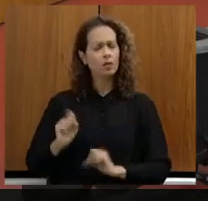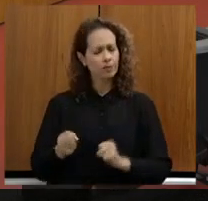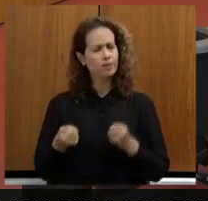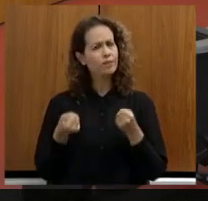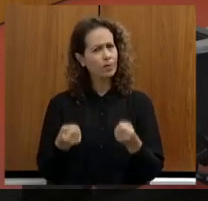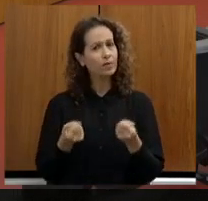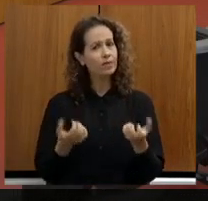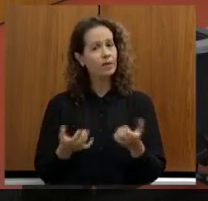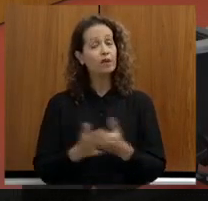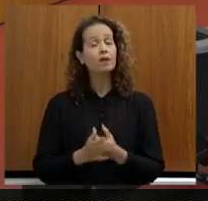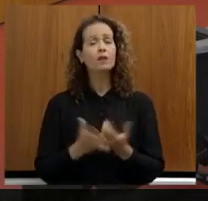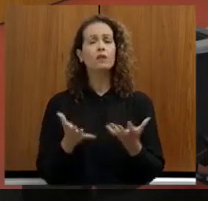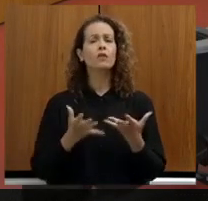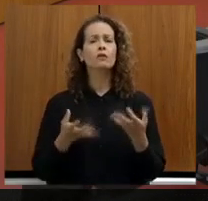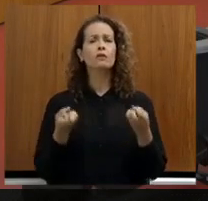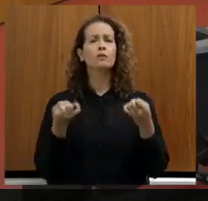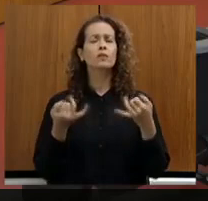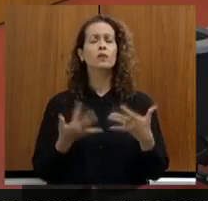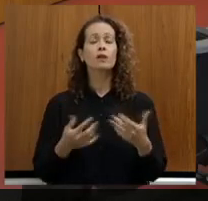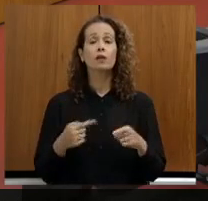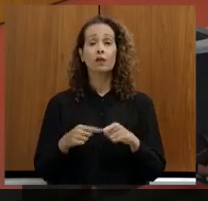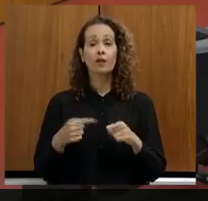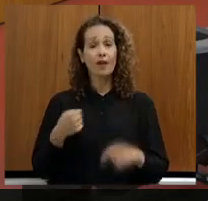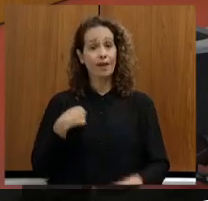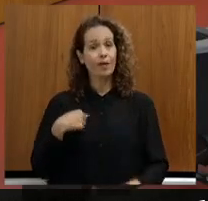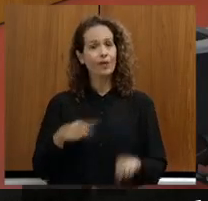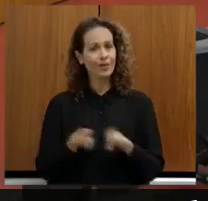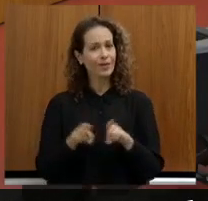E eu gosto de falar porque eu aproveito para falar que eu também sou.